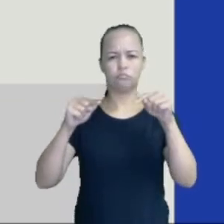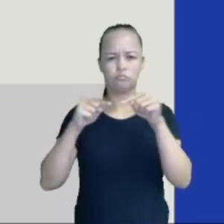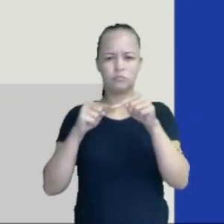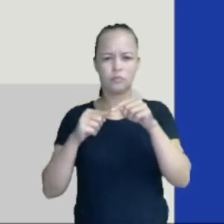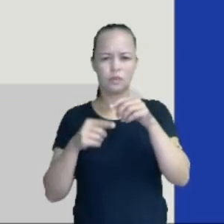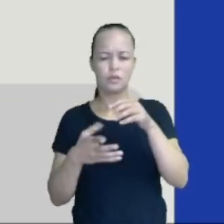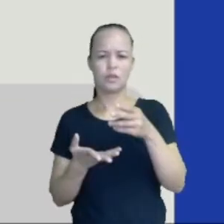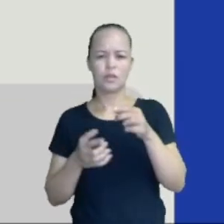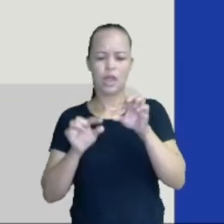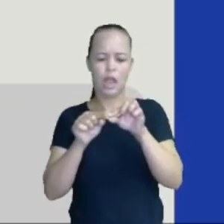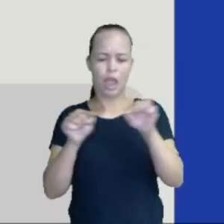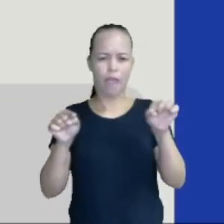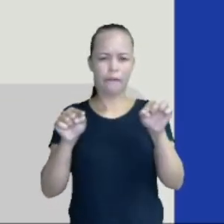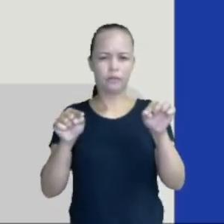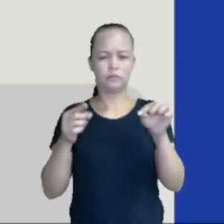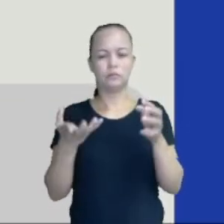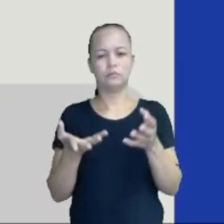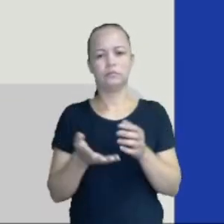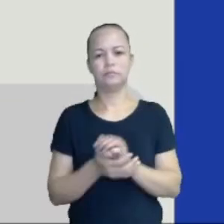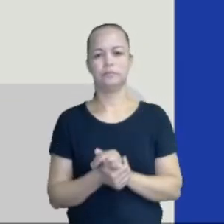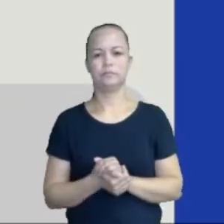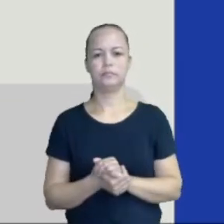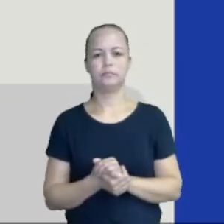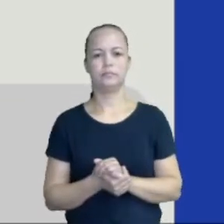A senhora mostrou que o lado tem que ser,